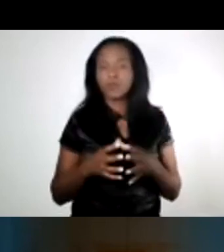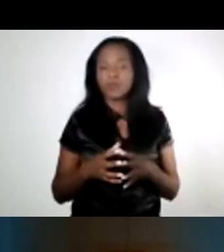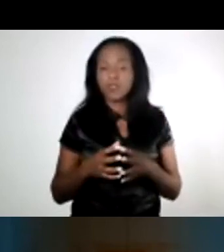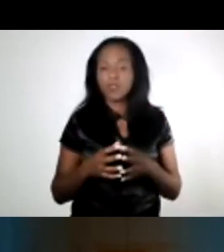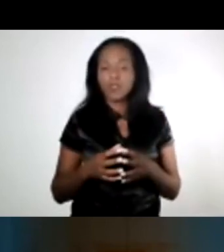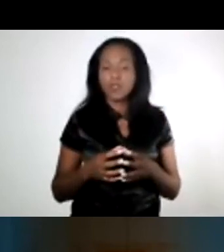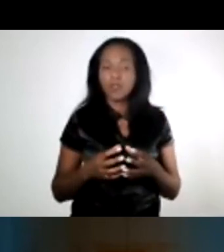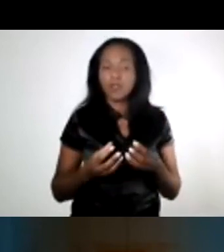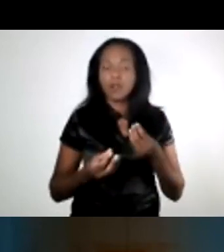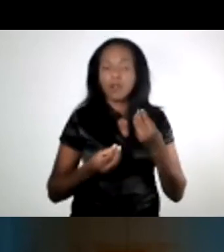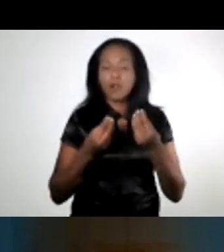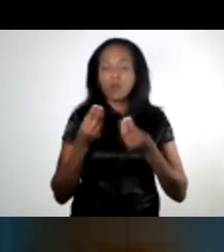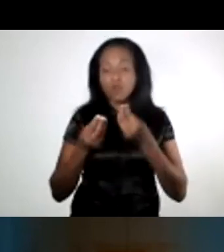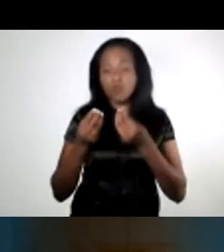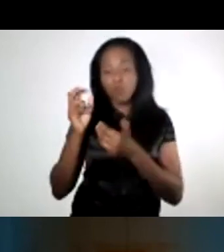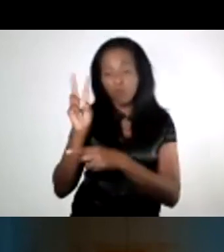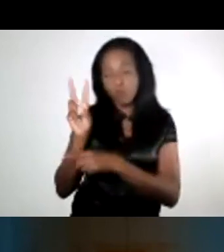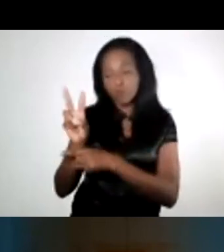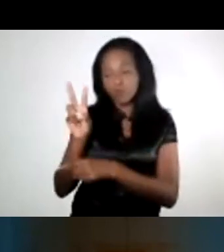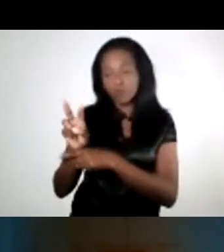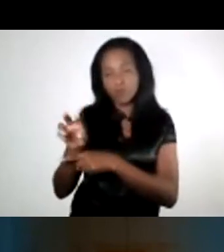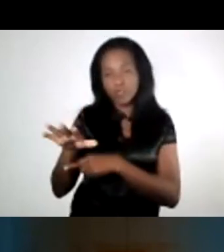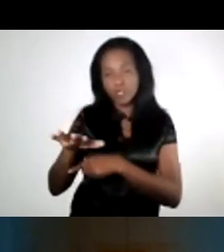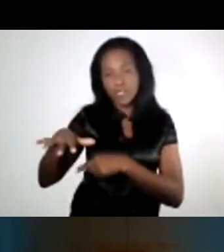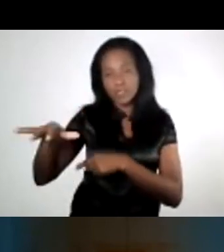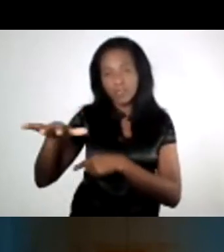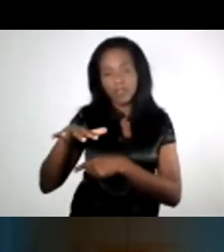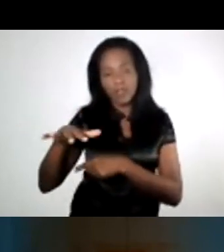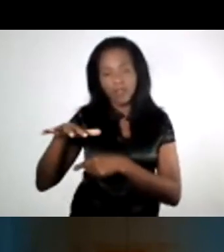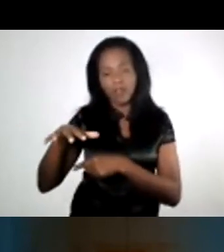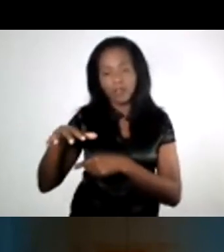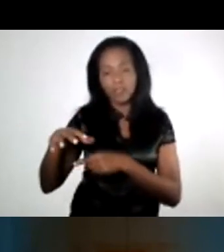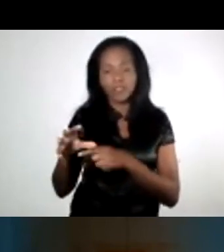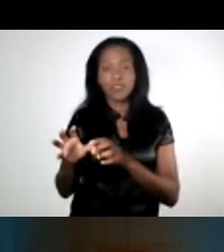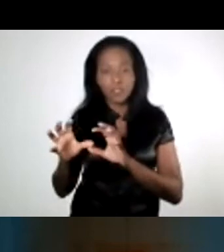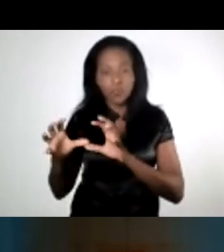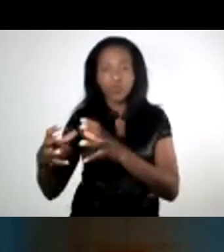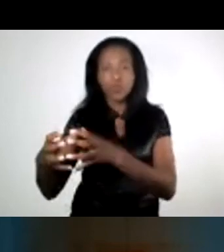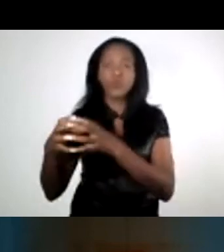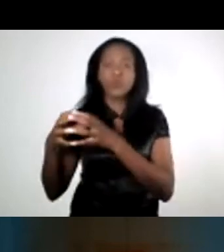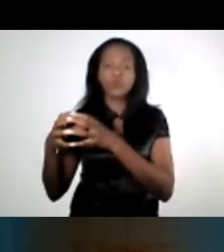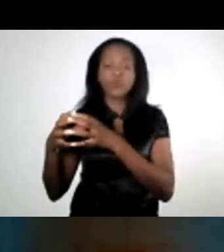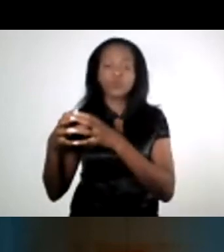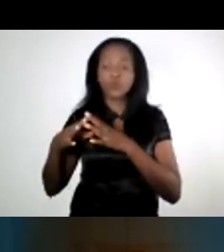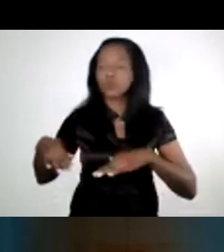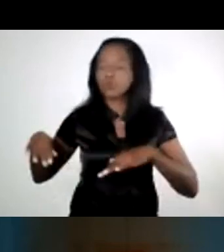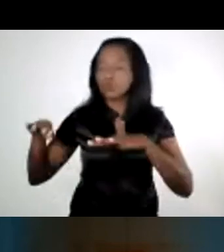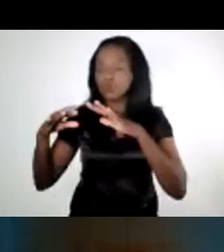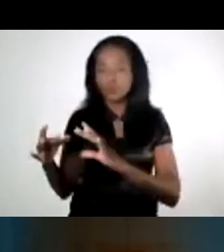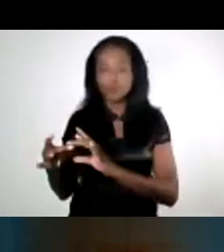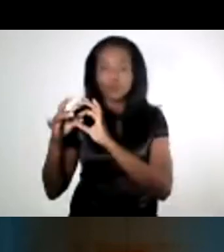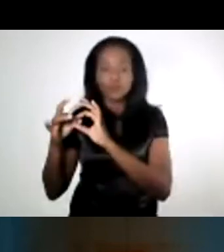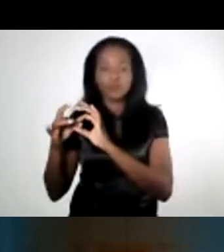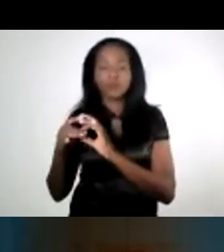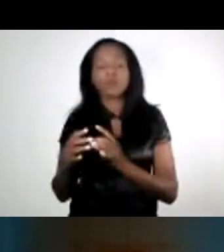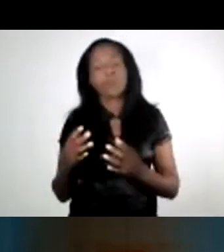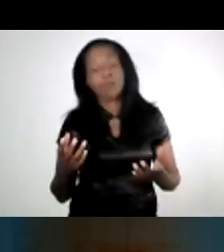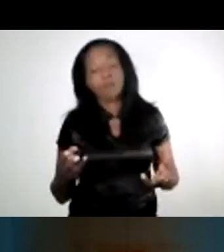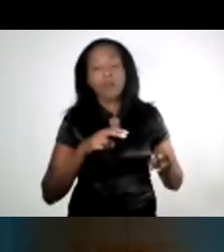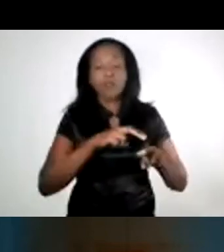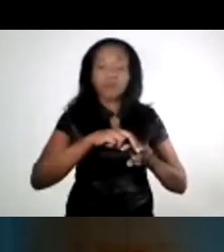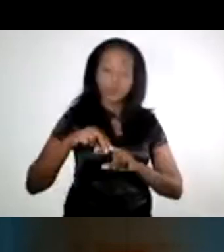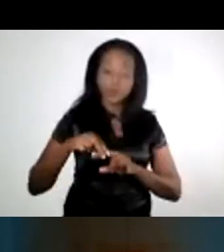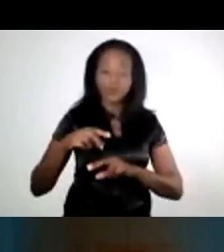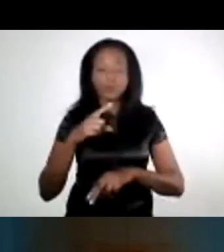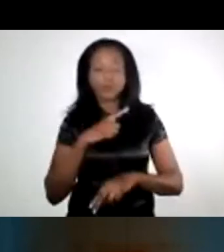de guardar esse território, né? Coletivo. Então, por isso tem a tradição, né,